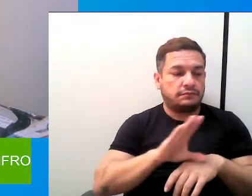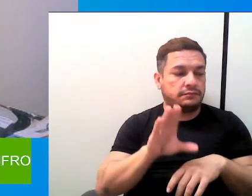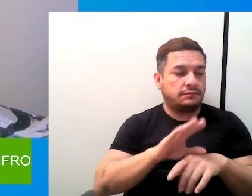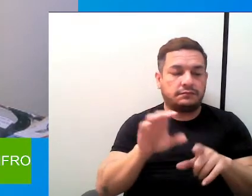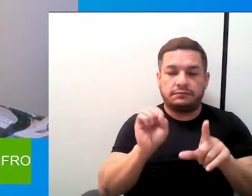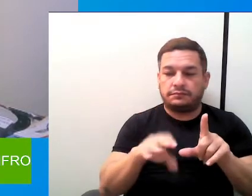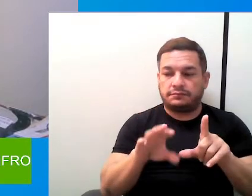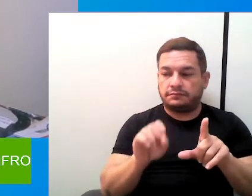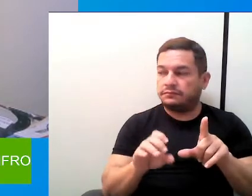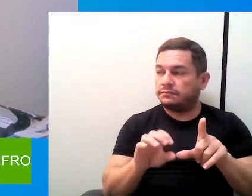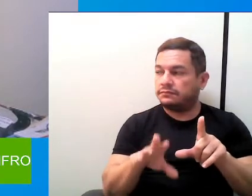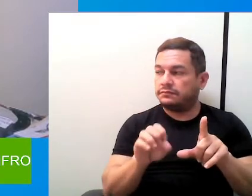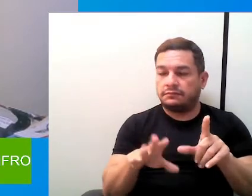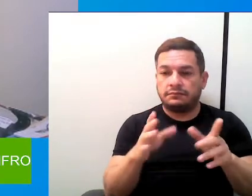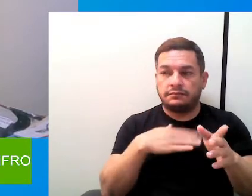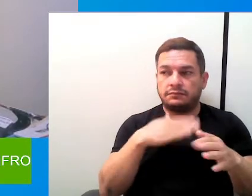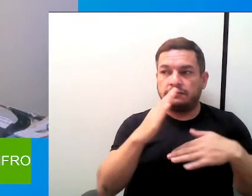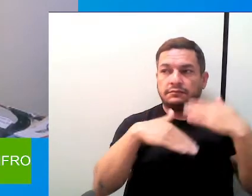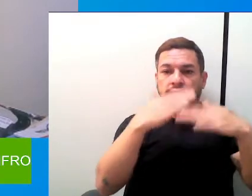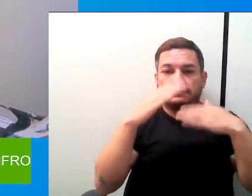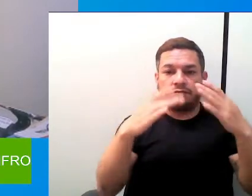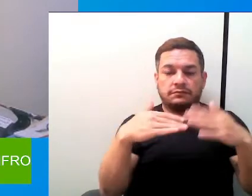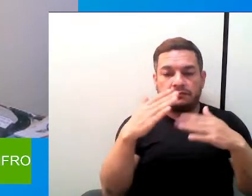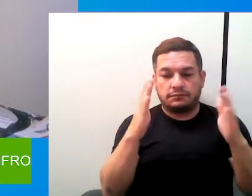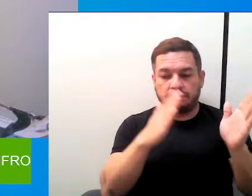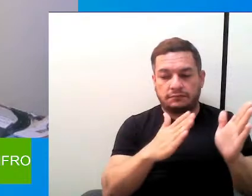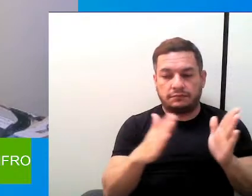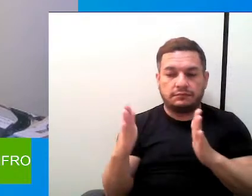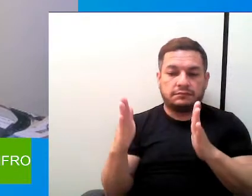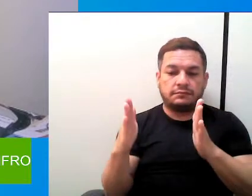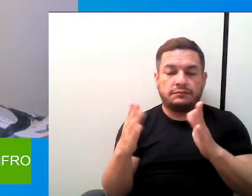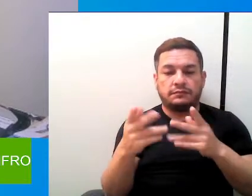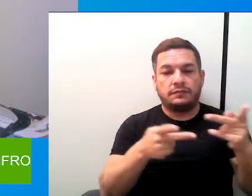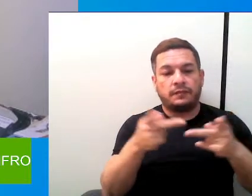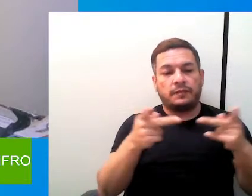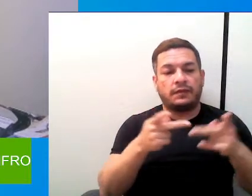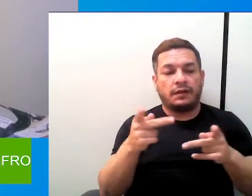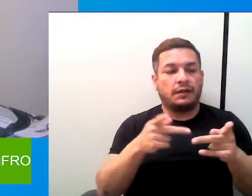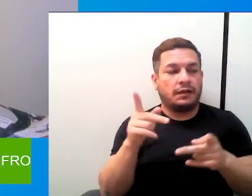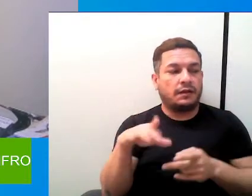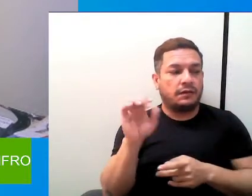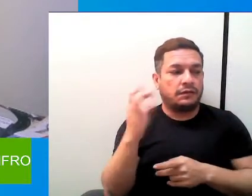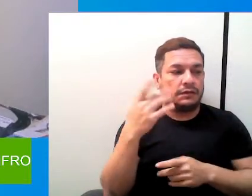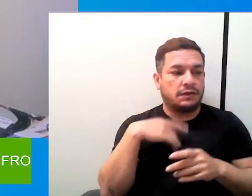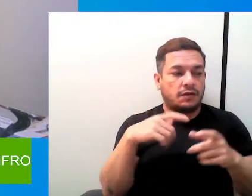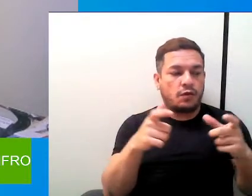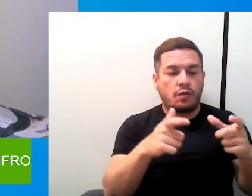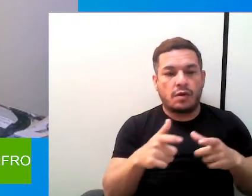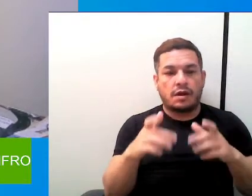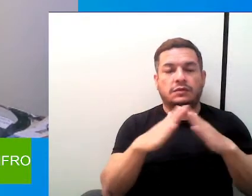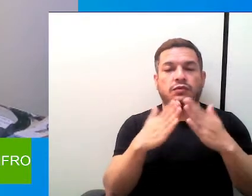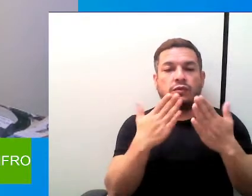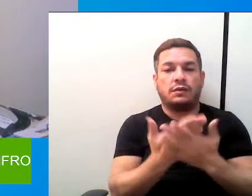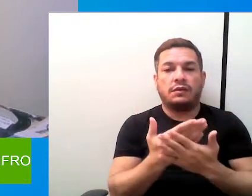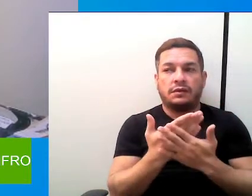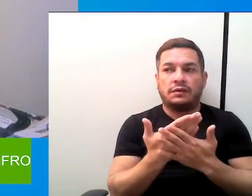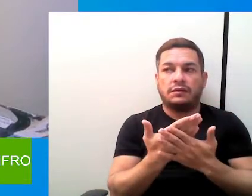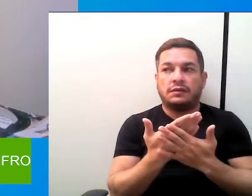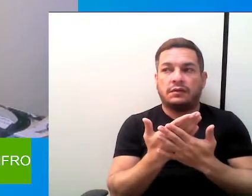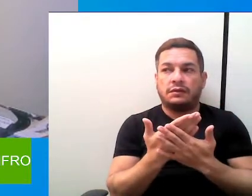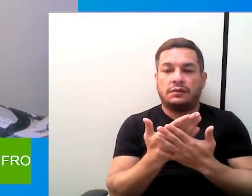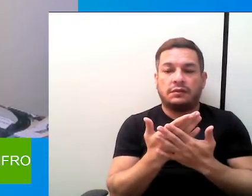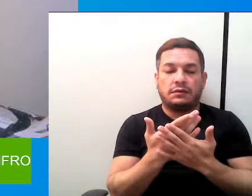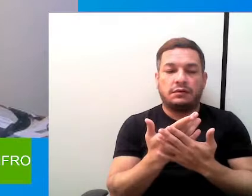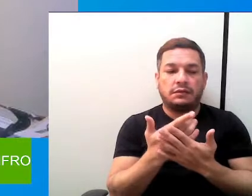licenciatura, o desenvolvimento dos projetos deveria ocorrer preferencialmente em ambiente escolar. Nós não obrigamos, não é